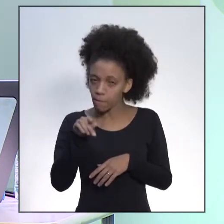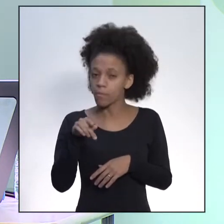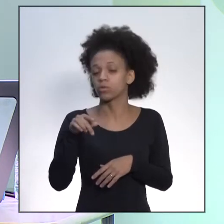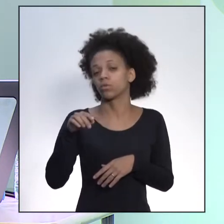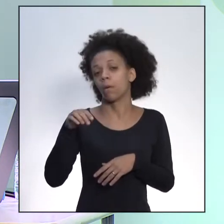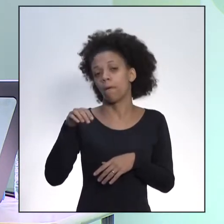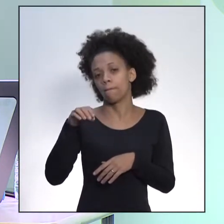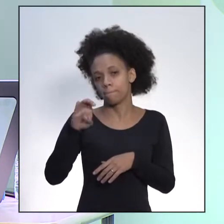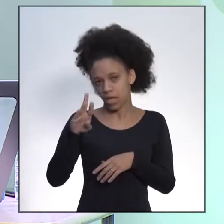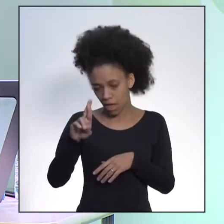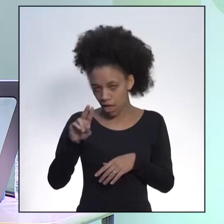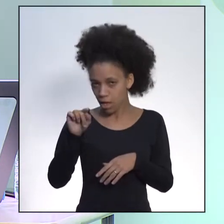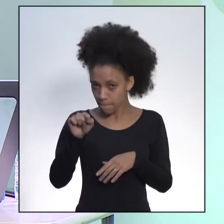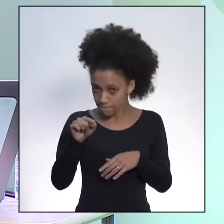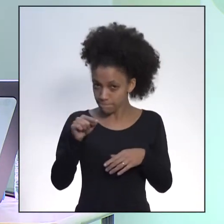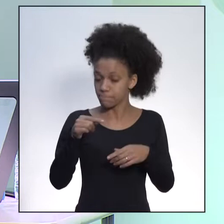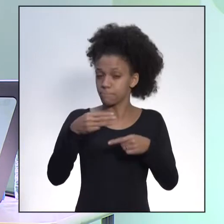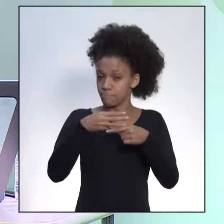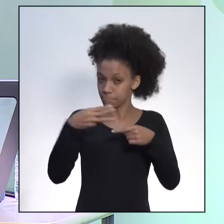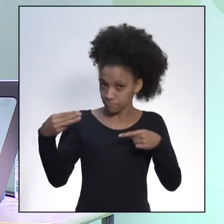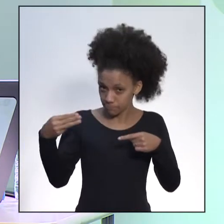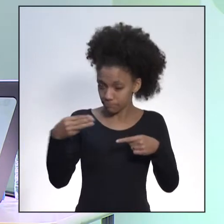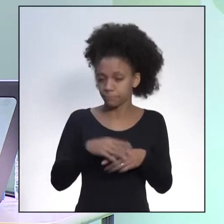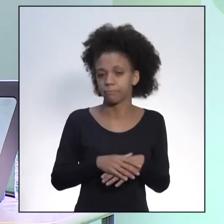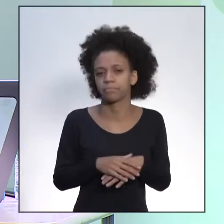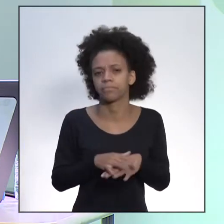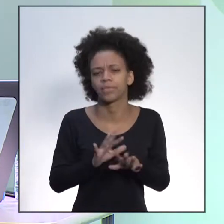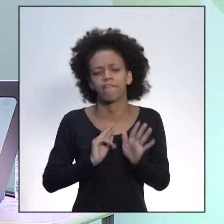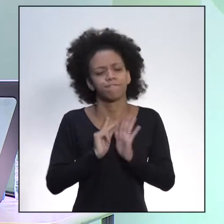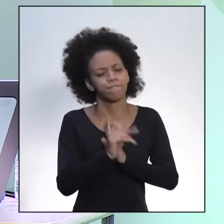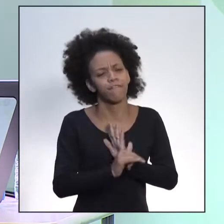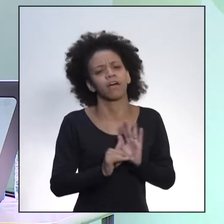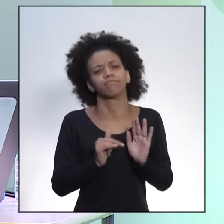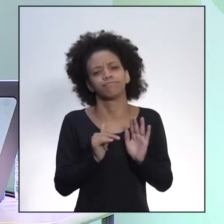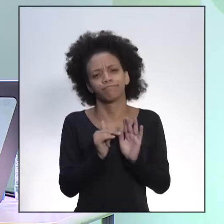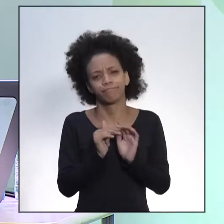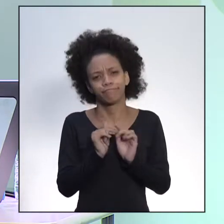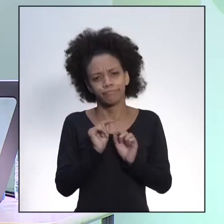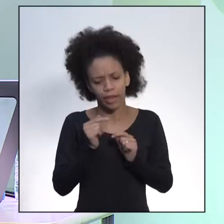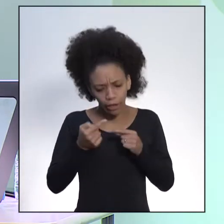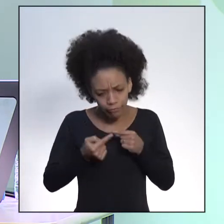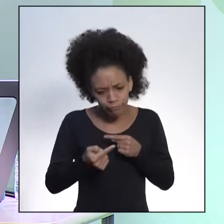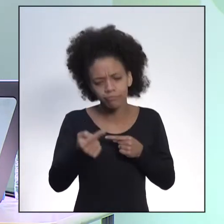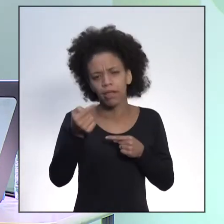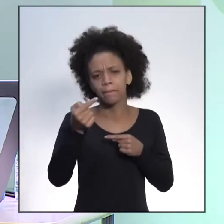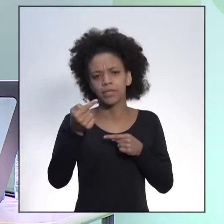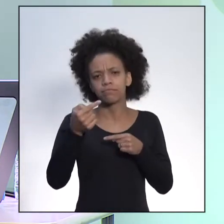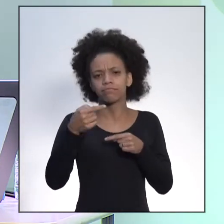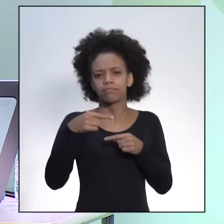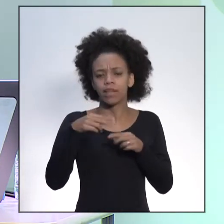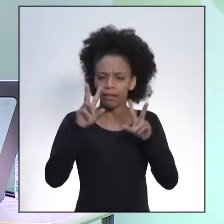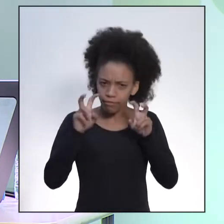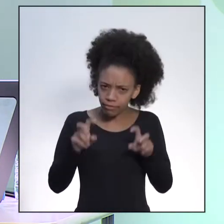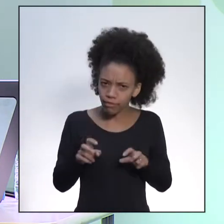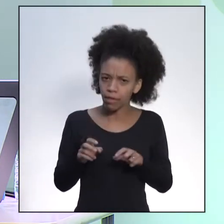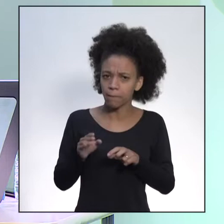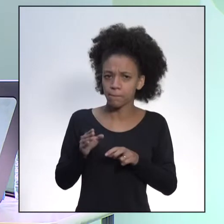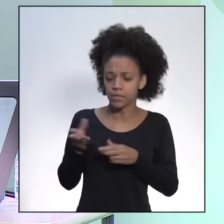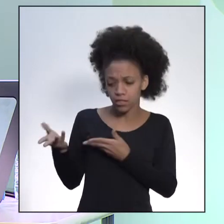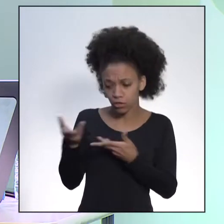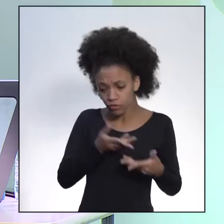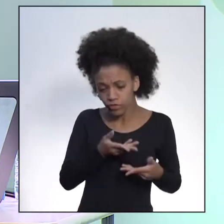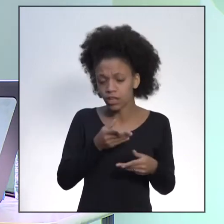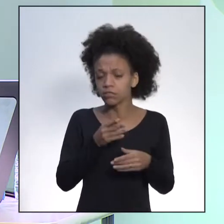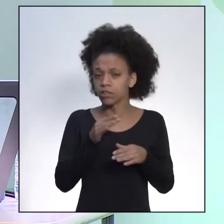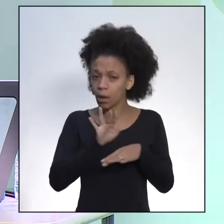vvc.org.br/EFAP. Nessa série de programas, a gente vai trazer a cada semana temas e convidados que possam ajudar você,